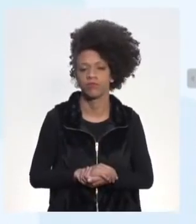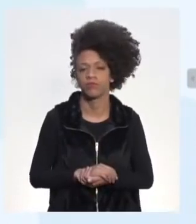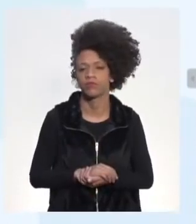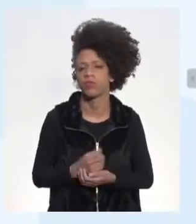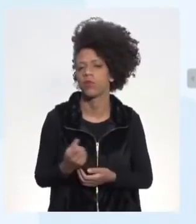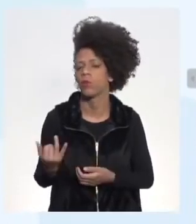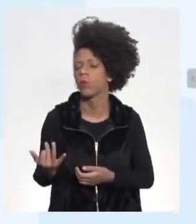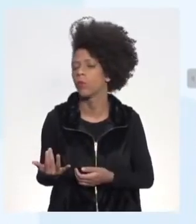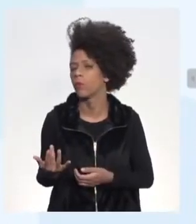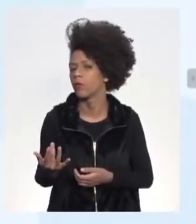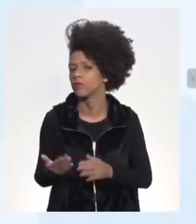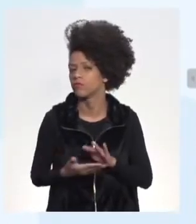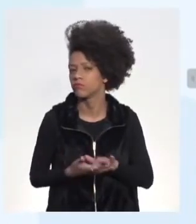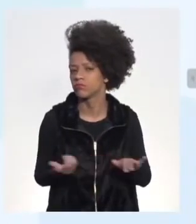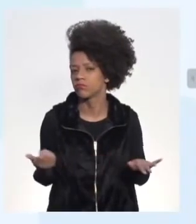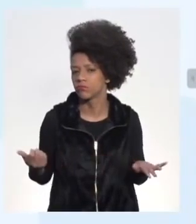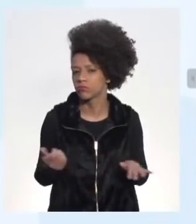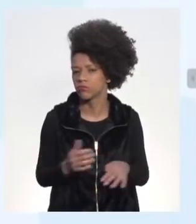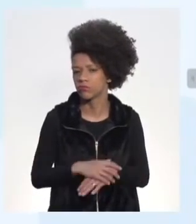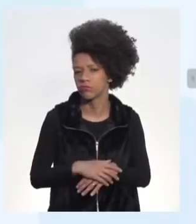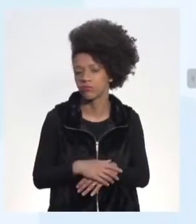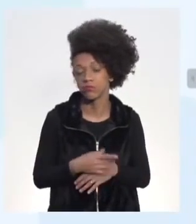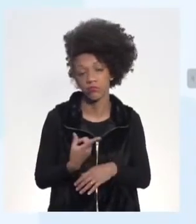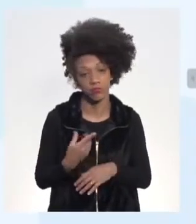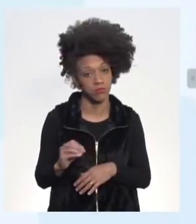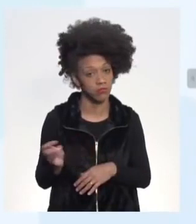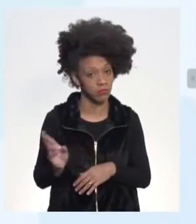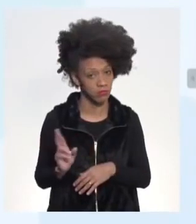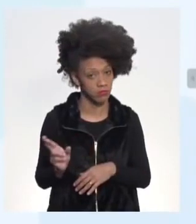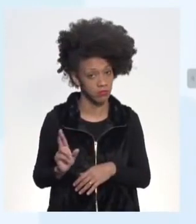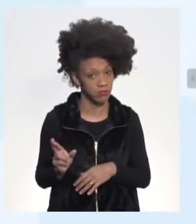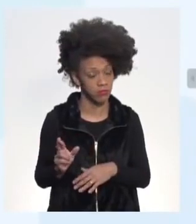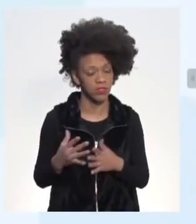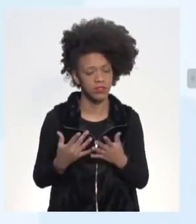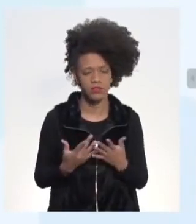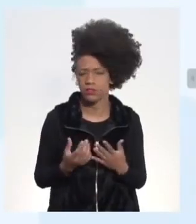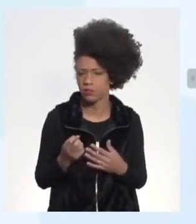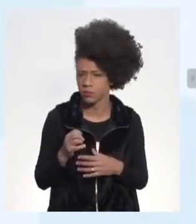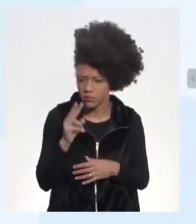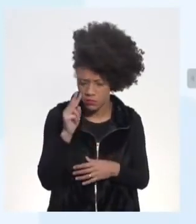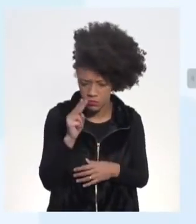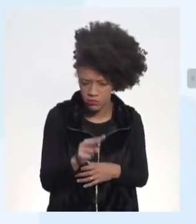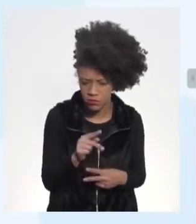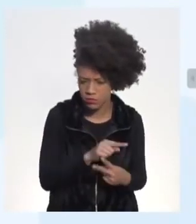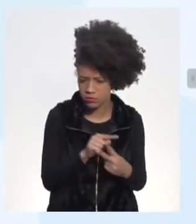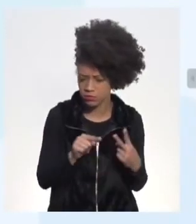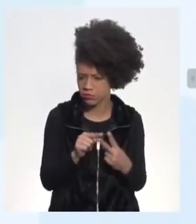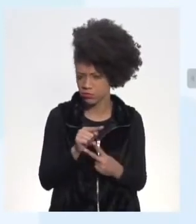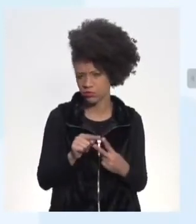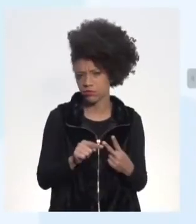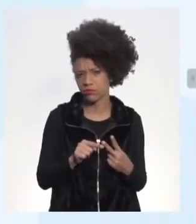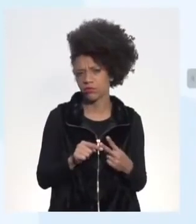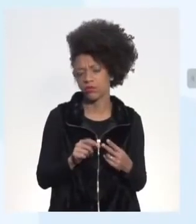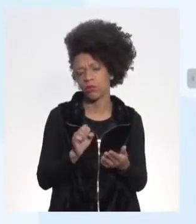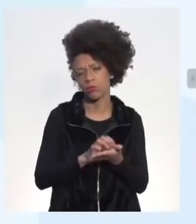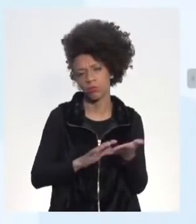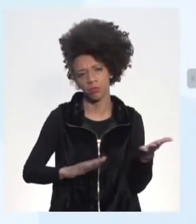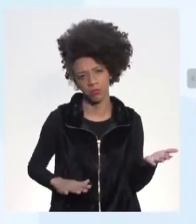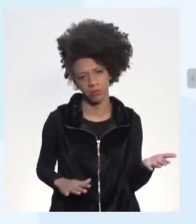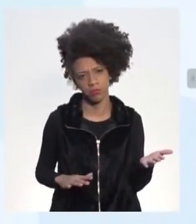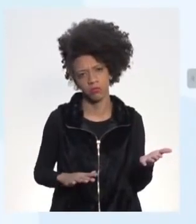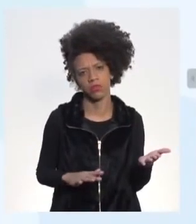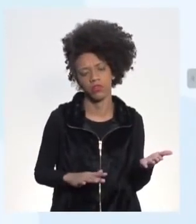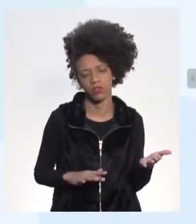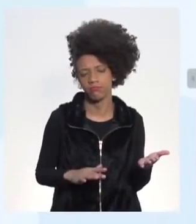tenho de desconto? R$ 10. Então, se eu fosse olhar só os dois, o boleto bancário é vantagem, certo,